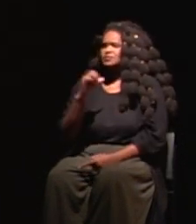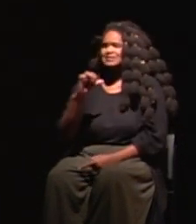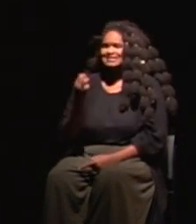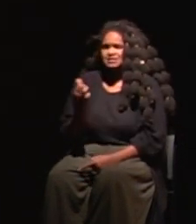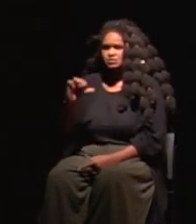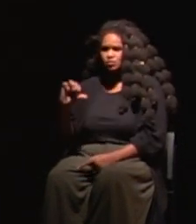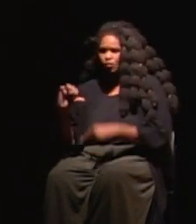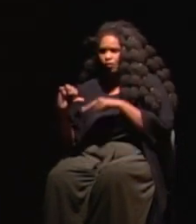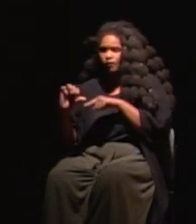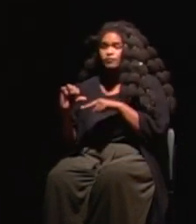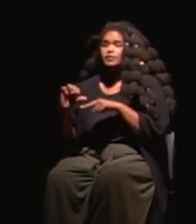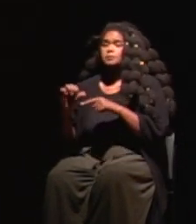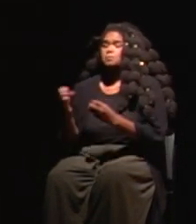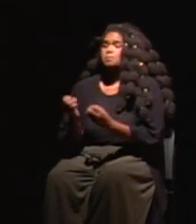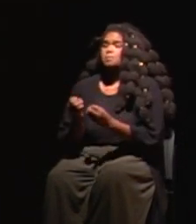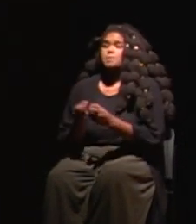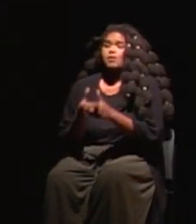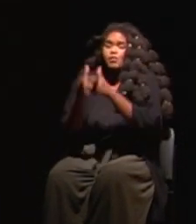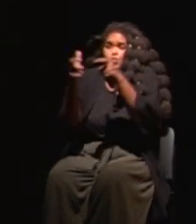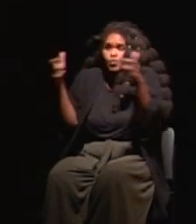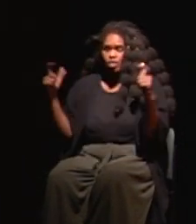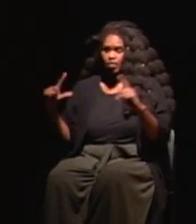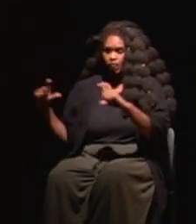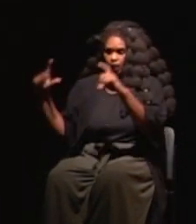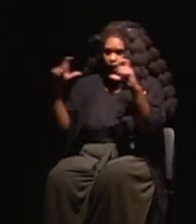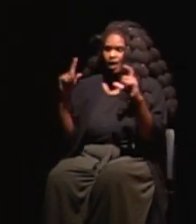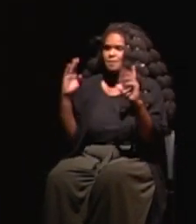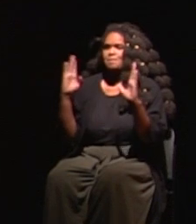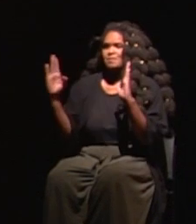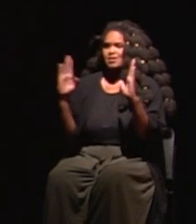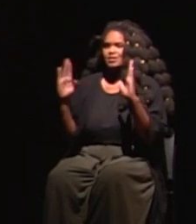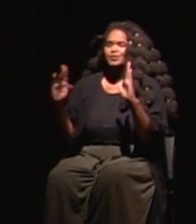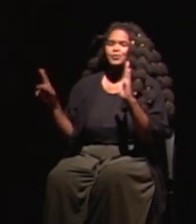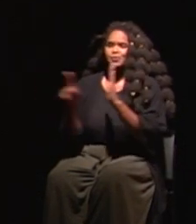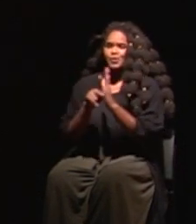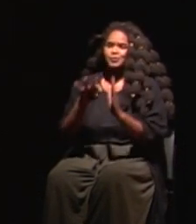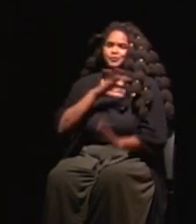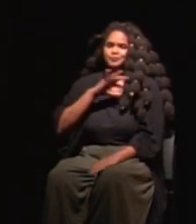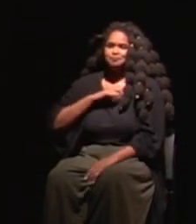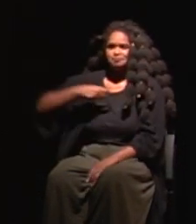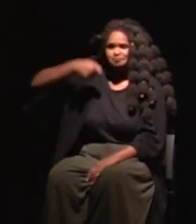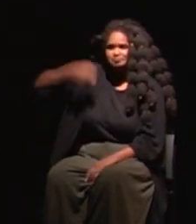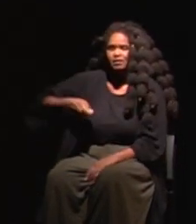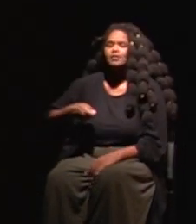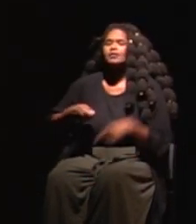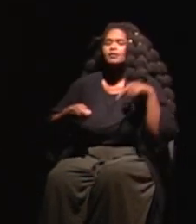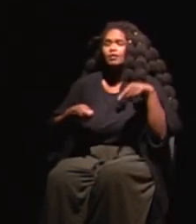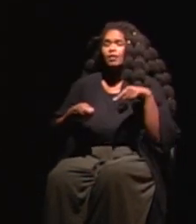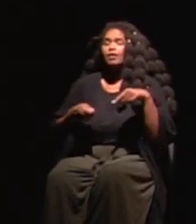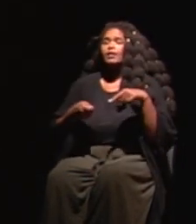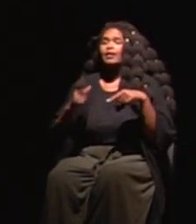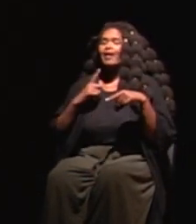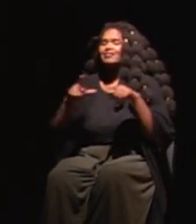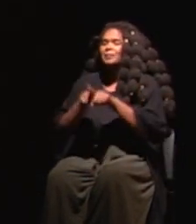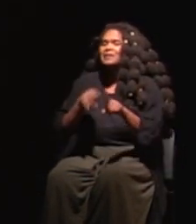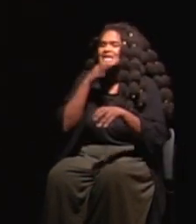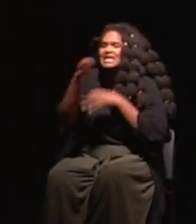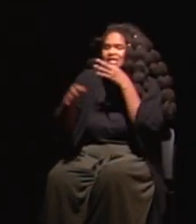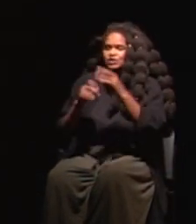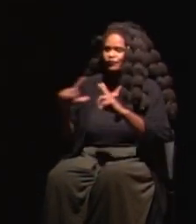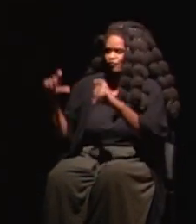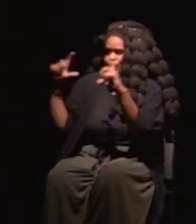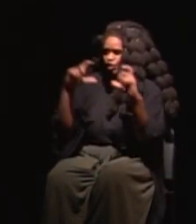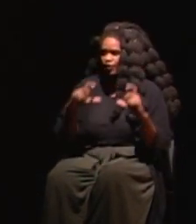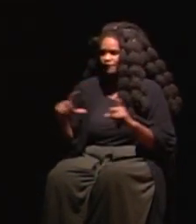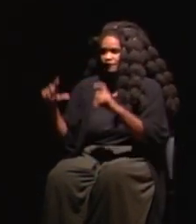a grande parte da obra dela se dá no período dos chamados anos de chumbo, né, que, ao mesmo tempo, se torna crítica de fotografia,